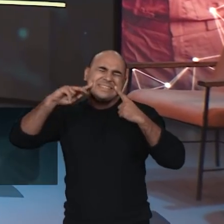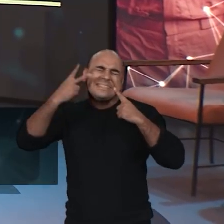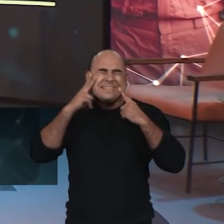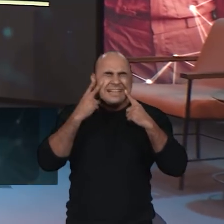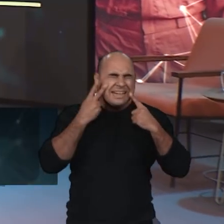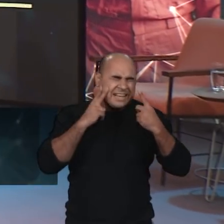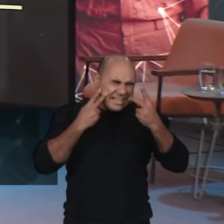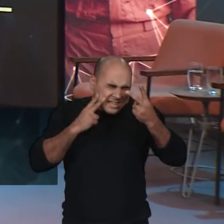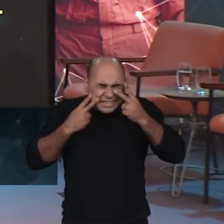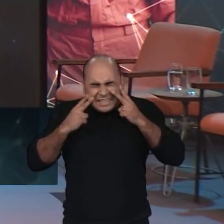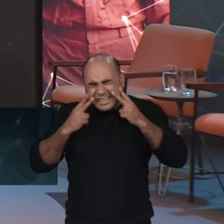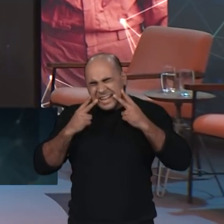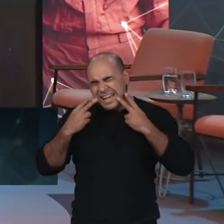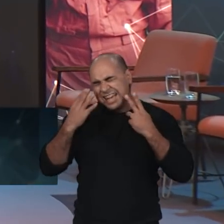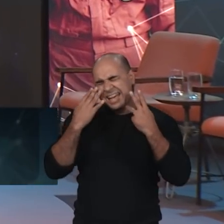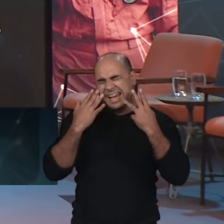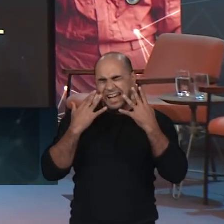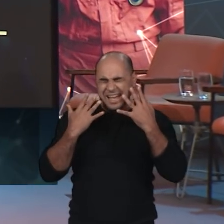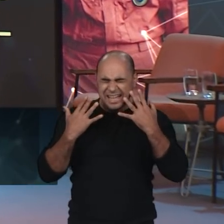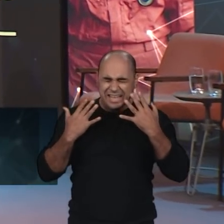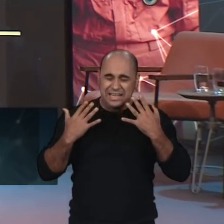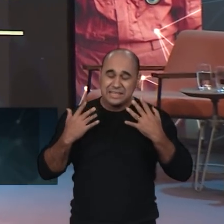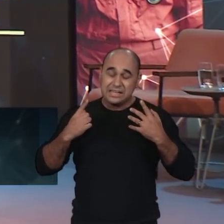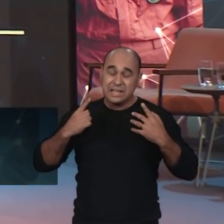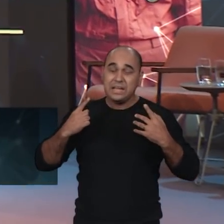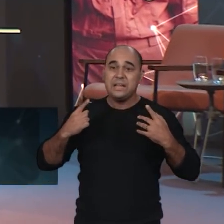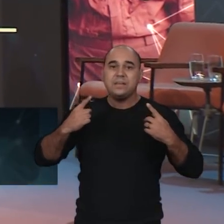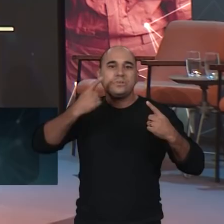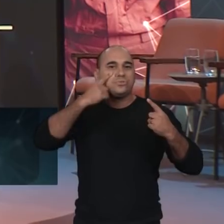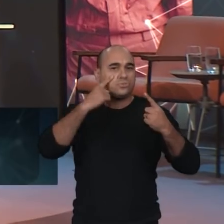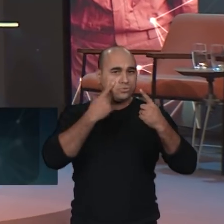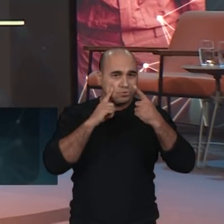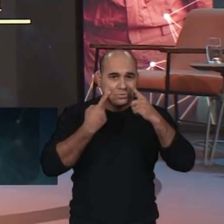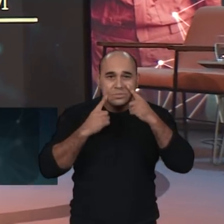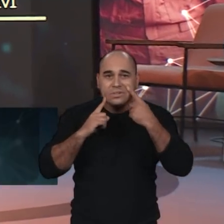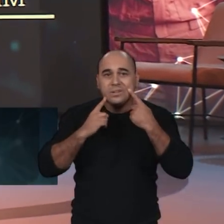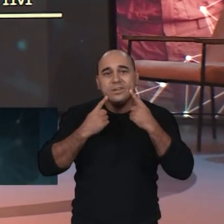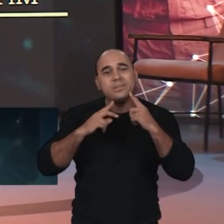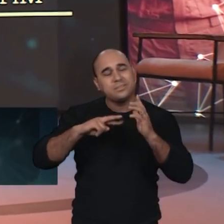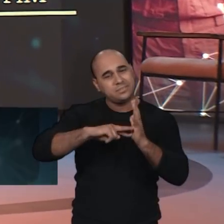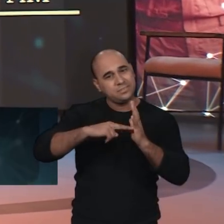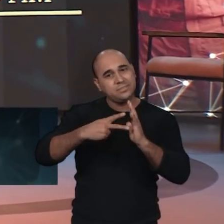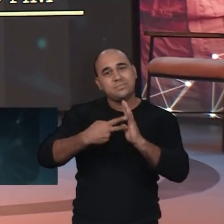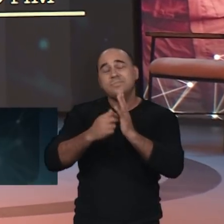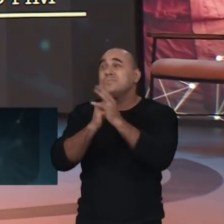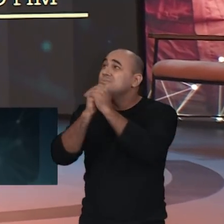Senhor. Que chorar também é